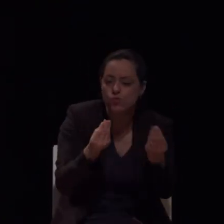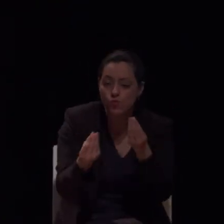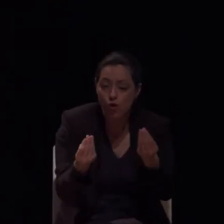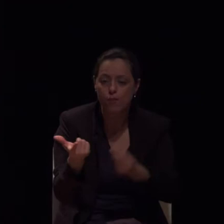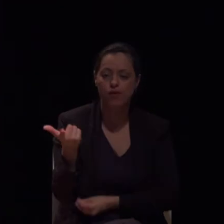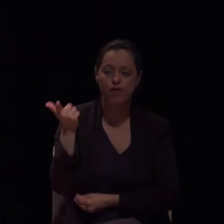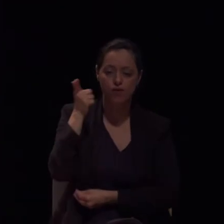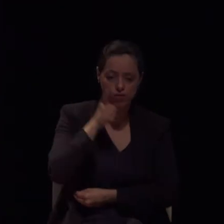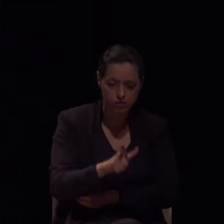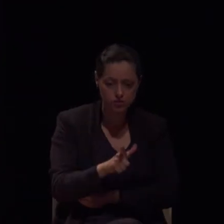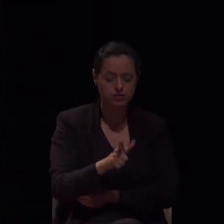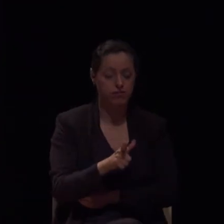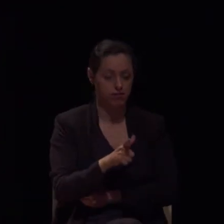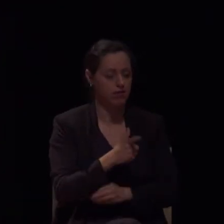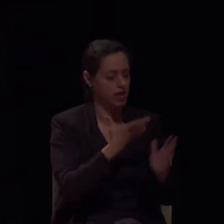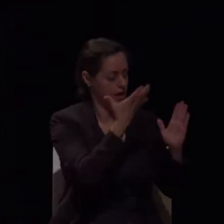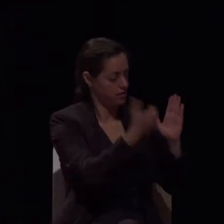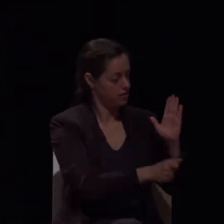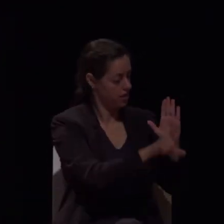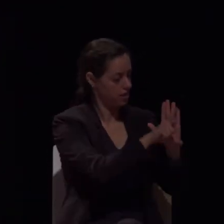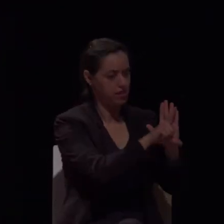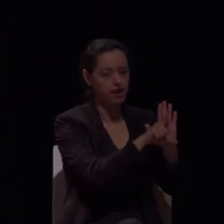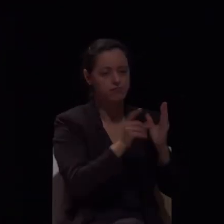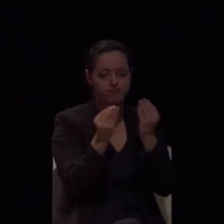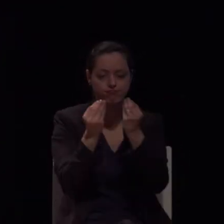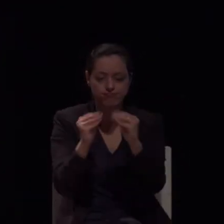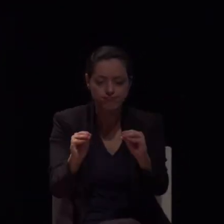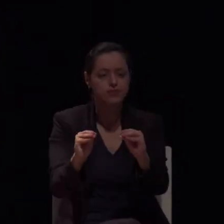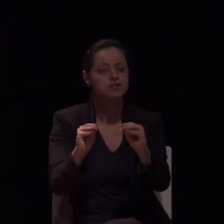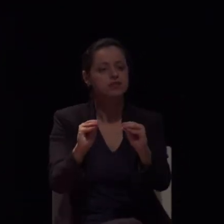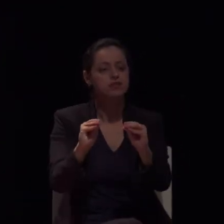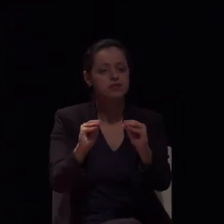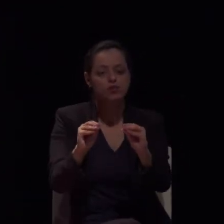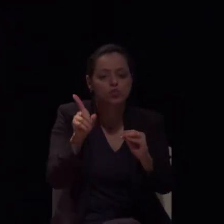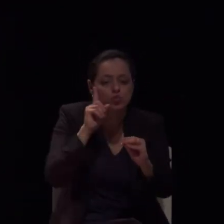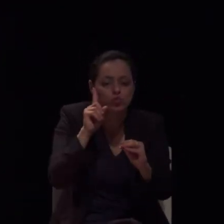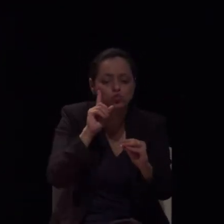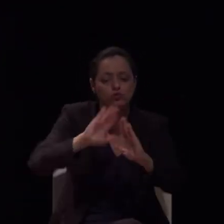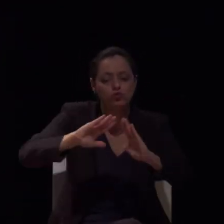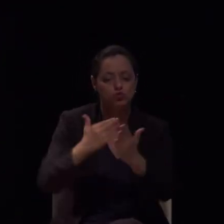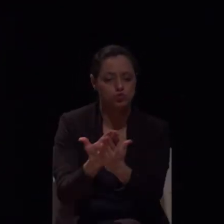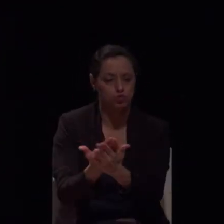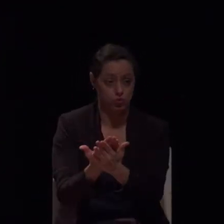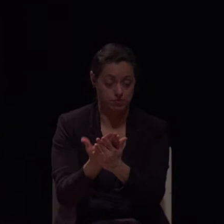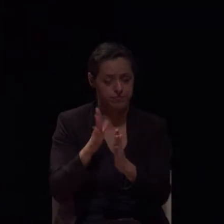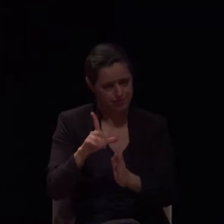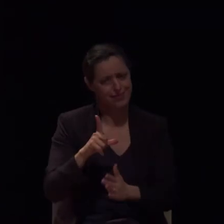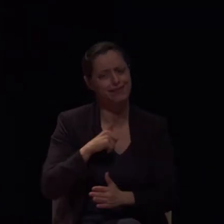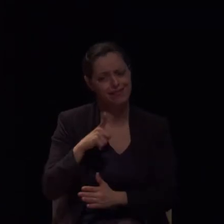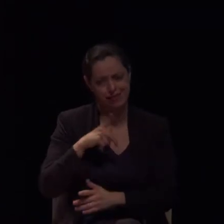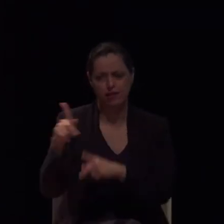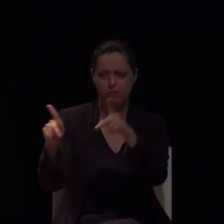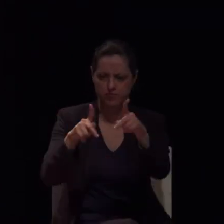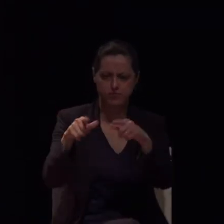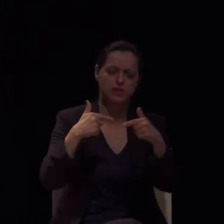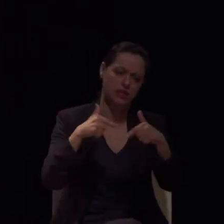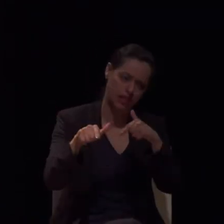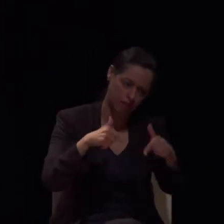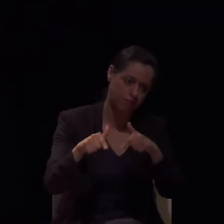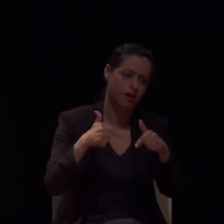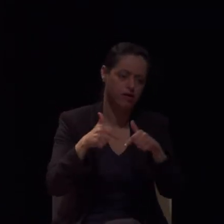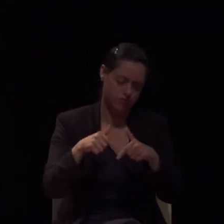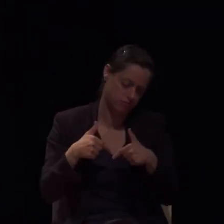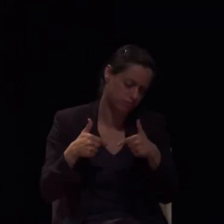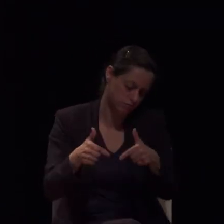tornassem isso possível é não que essas iniciativas não existam não é isso que estou dizendo tem muita gente trabalhando pra